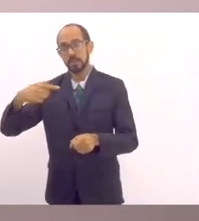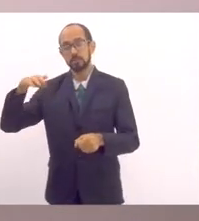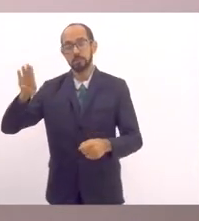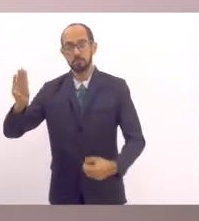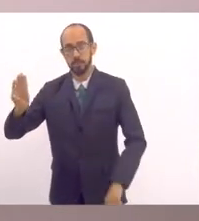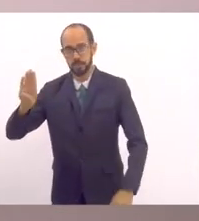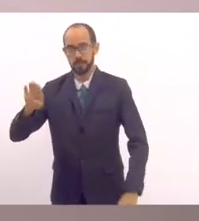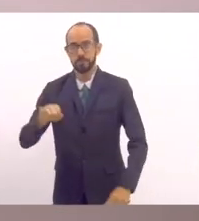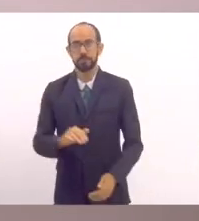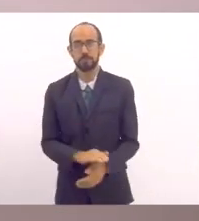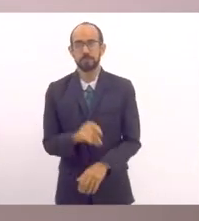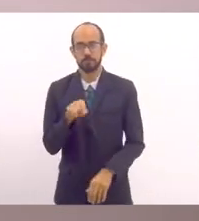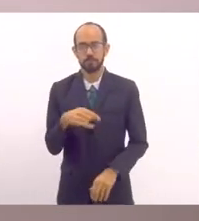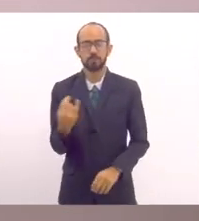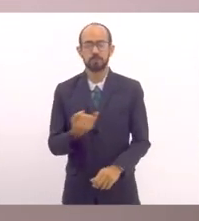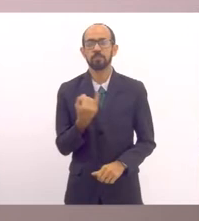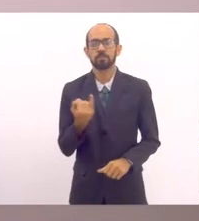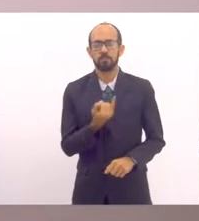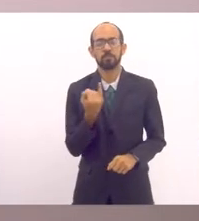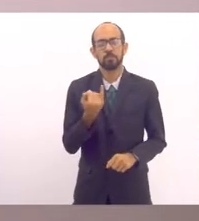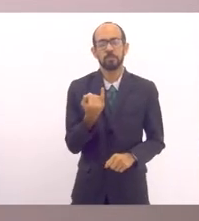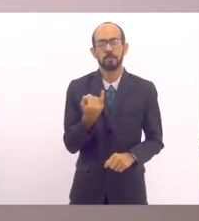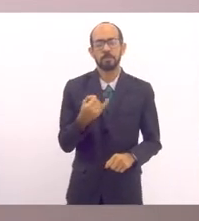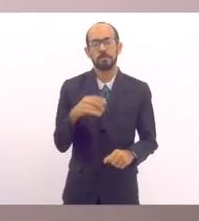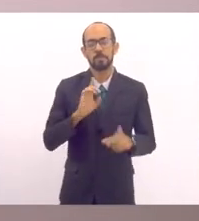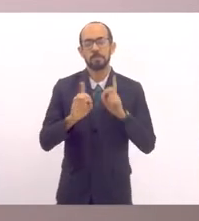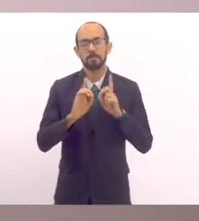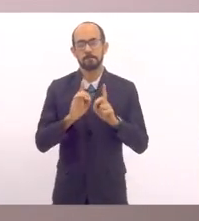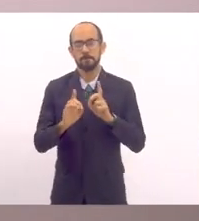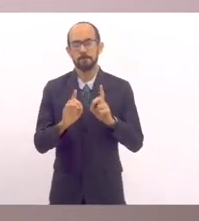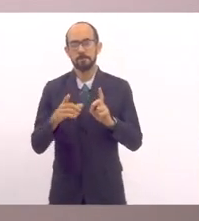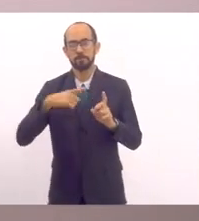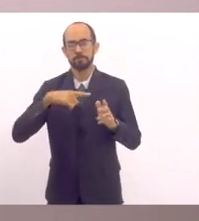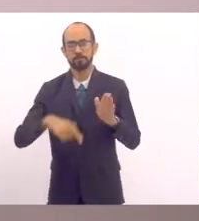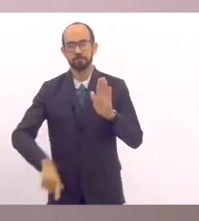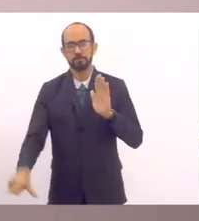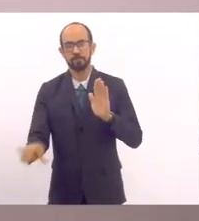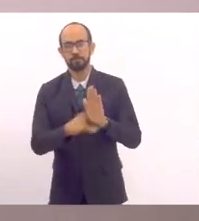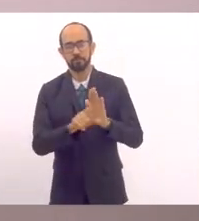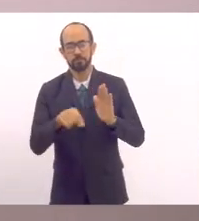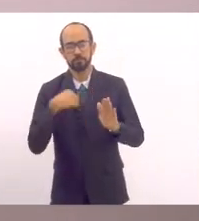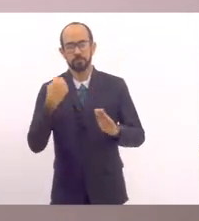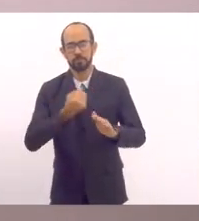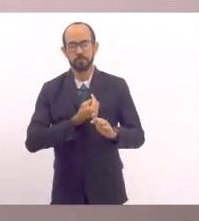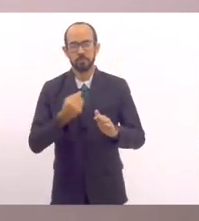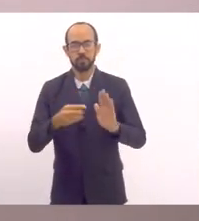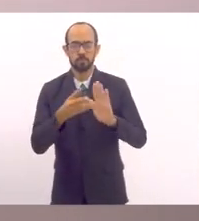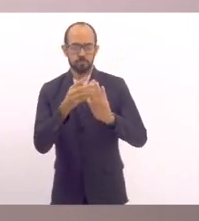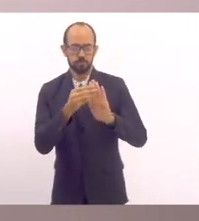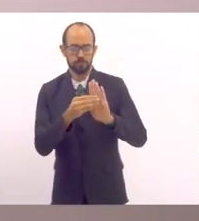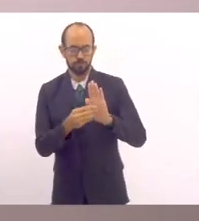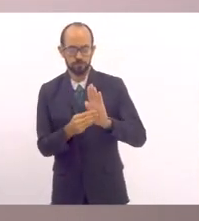relevante que a gente discuta, tenha uma lei nossa para colocar vários pontos. E